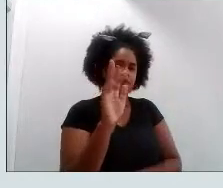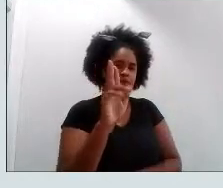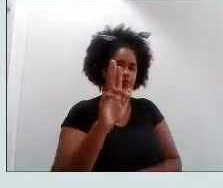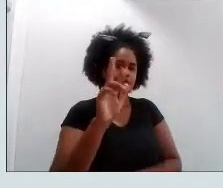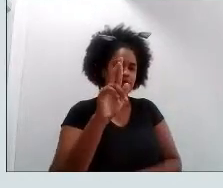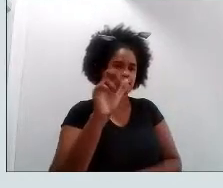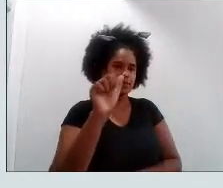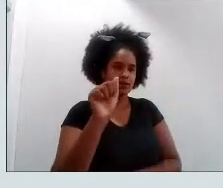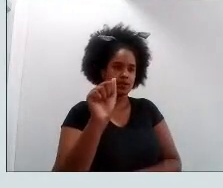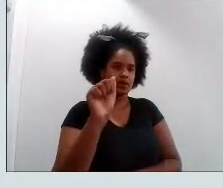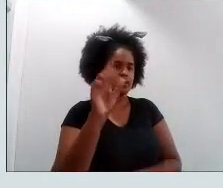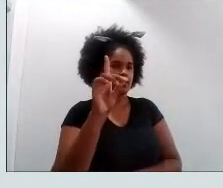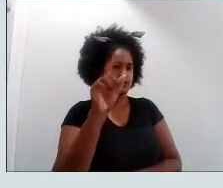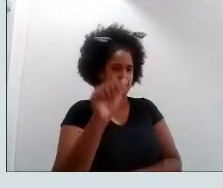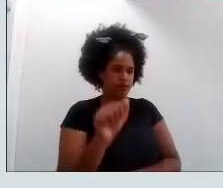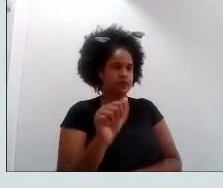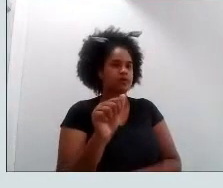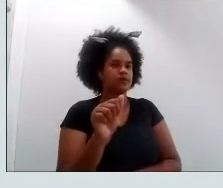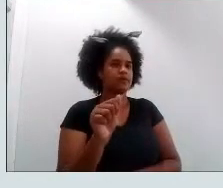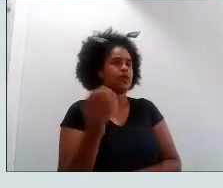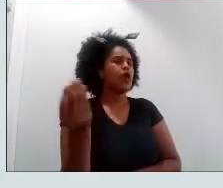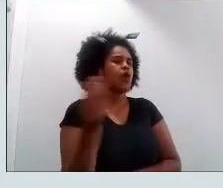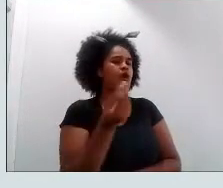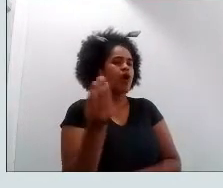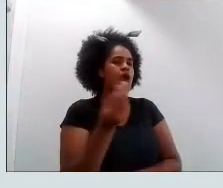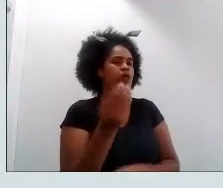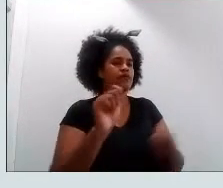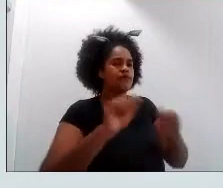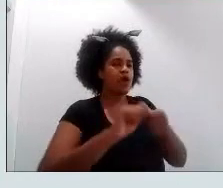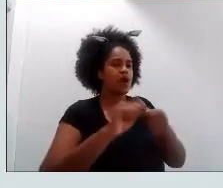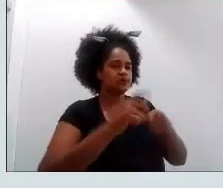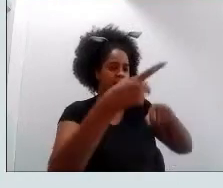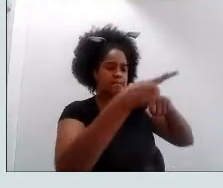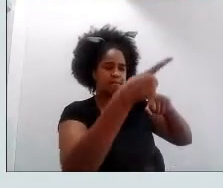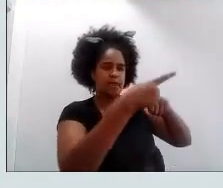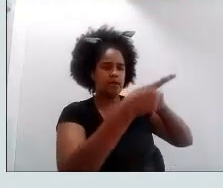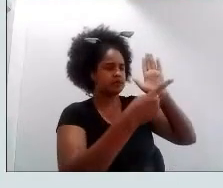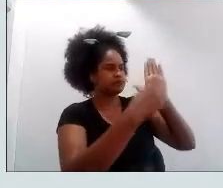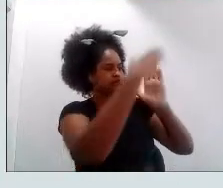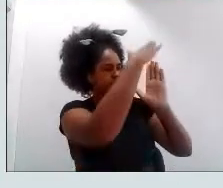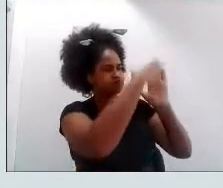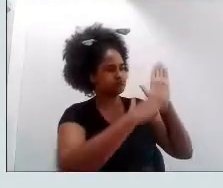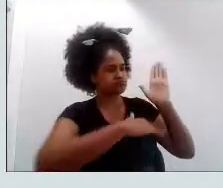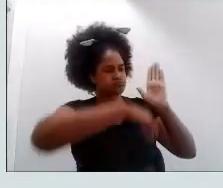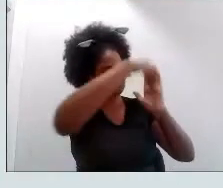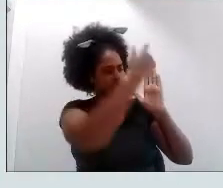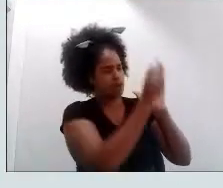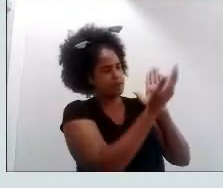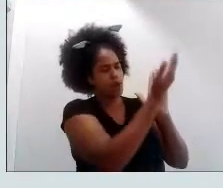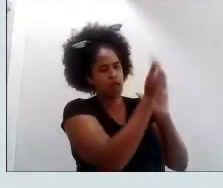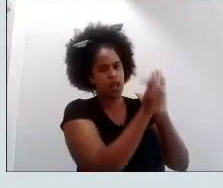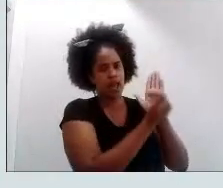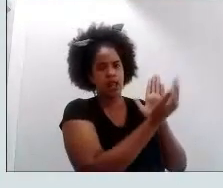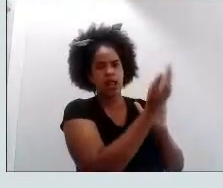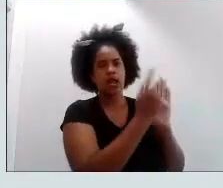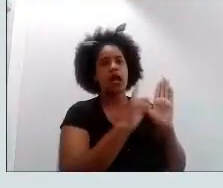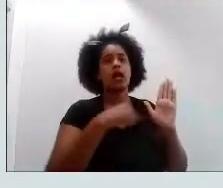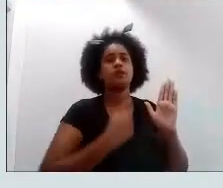eles utilizavam na pedra, e é a partir disso, desses estudos, que a gente consegue